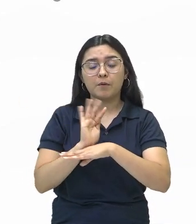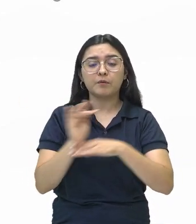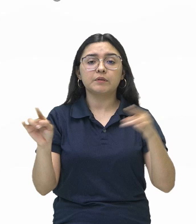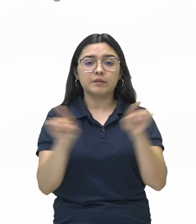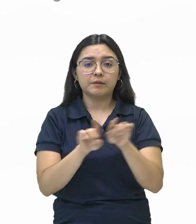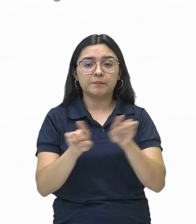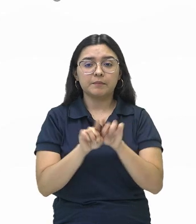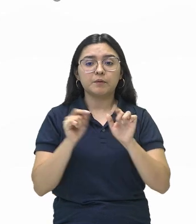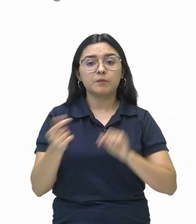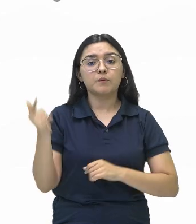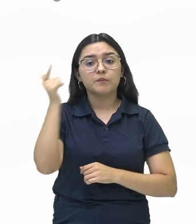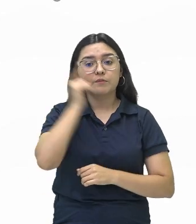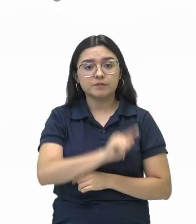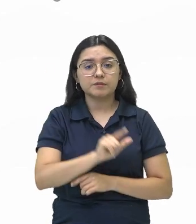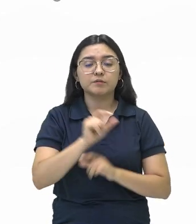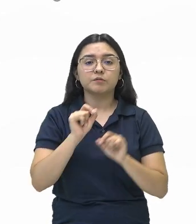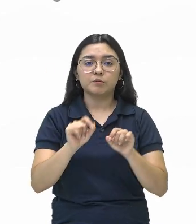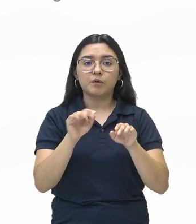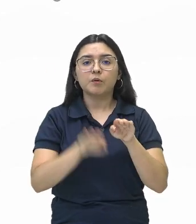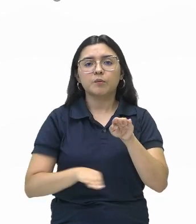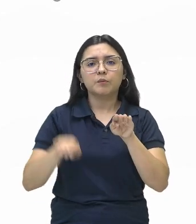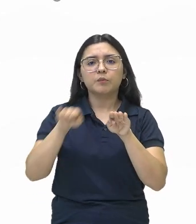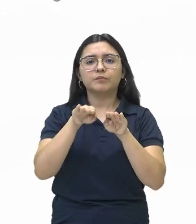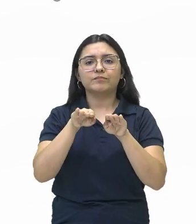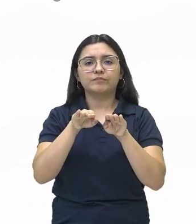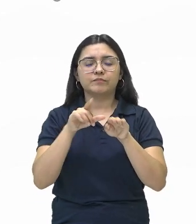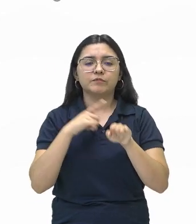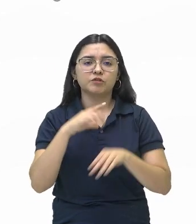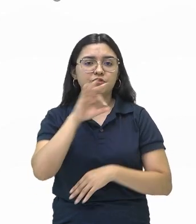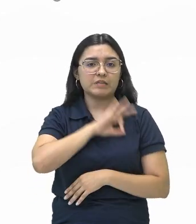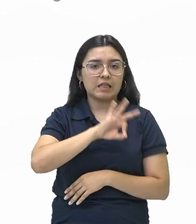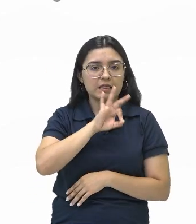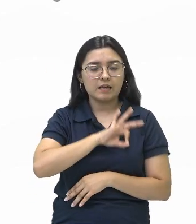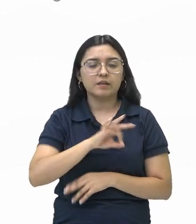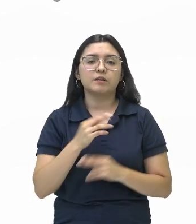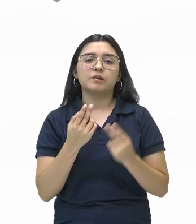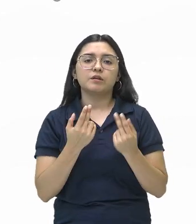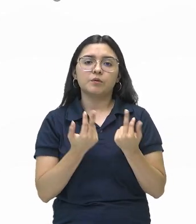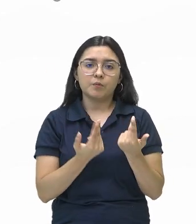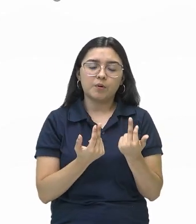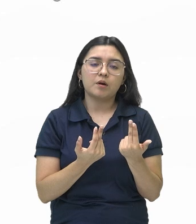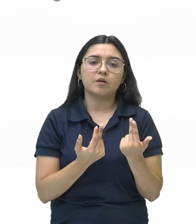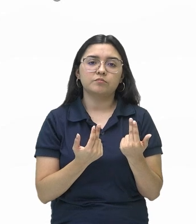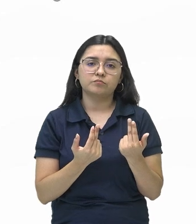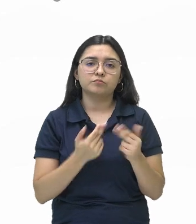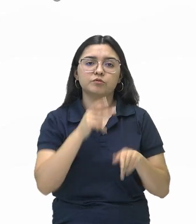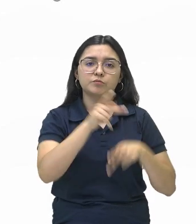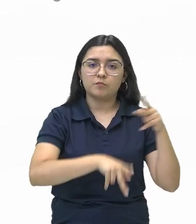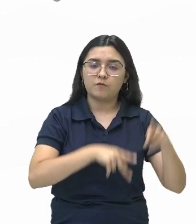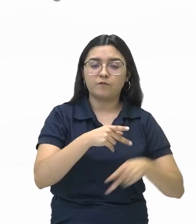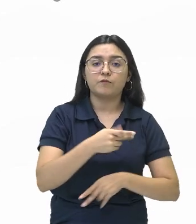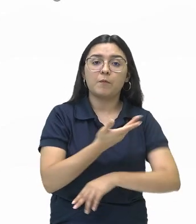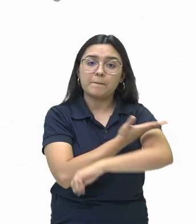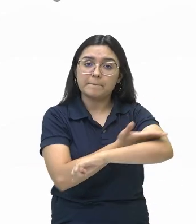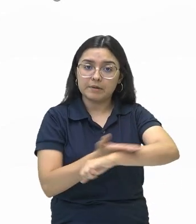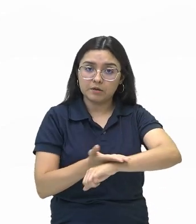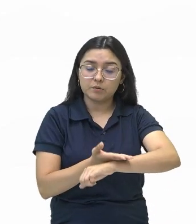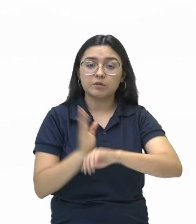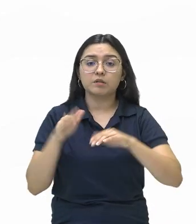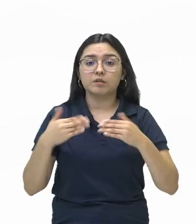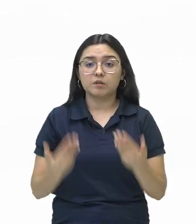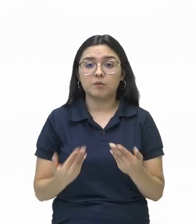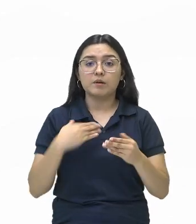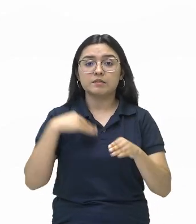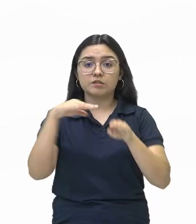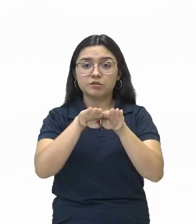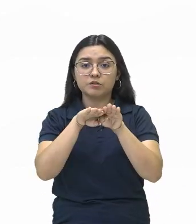alcançar os mesmos níveis de remuneração que os trabalhadores brancos. E essa desigualdade,